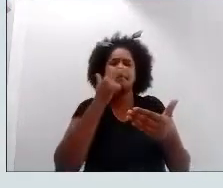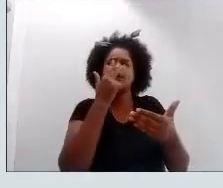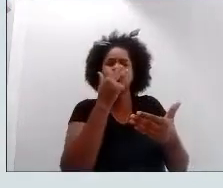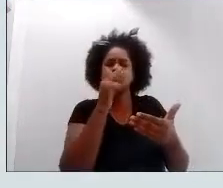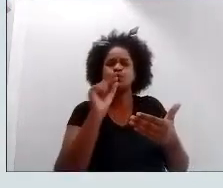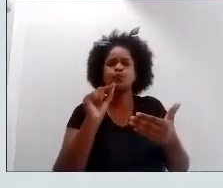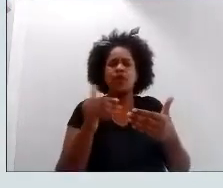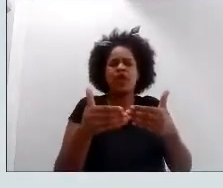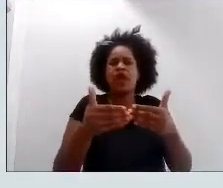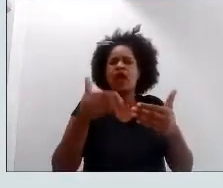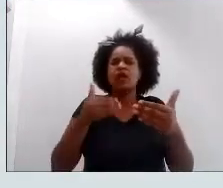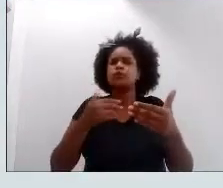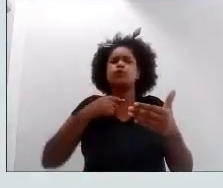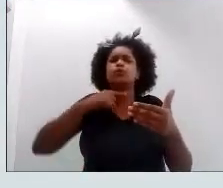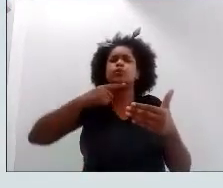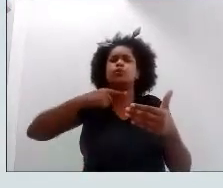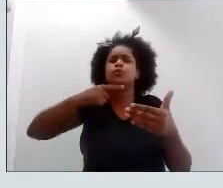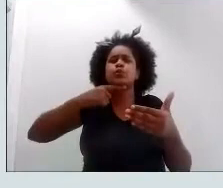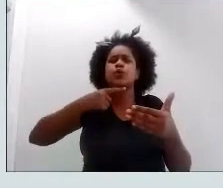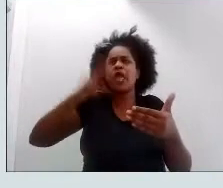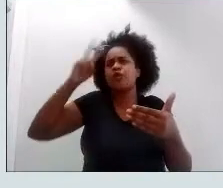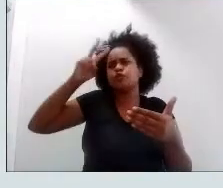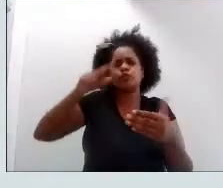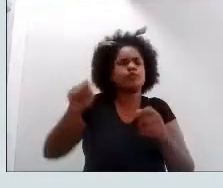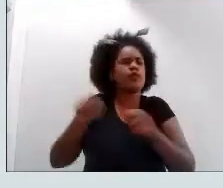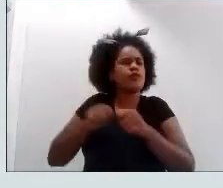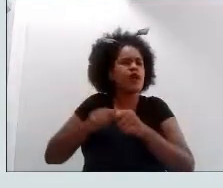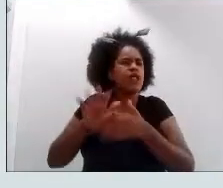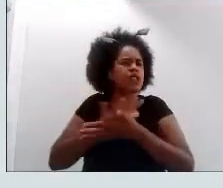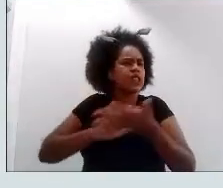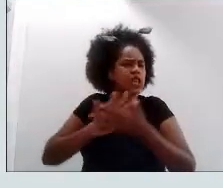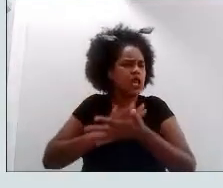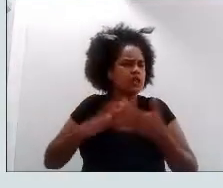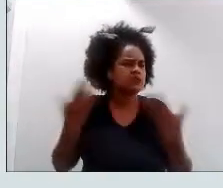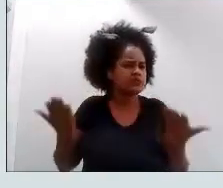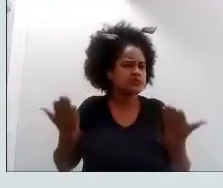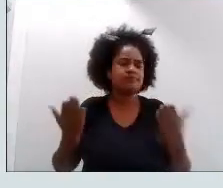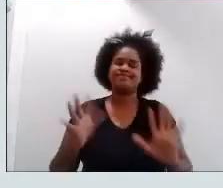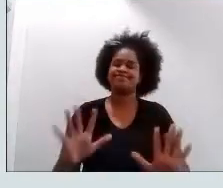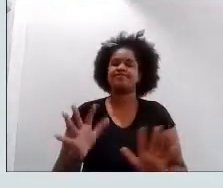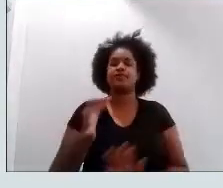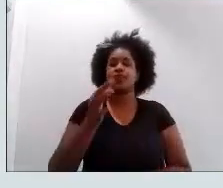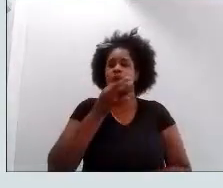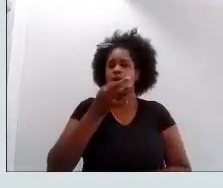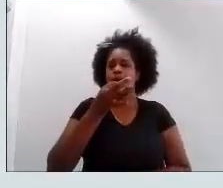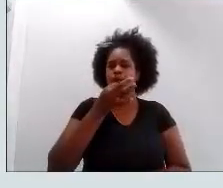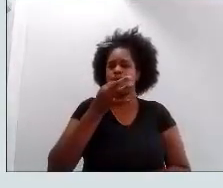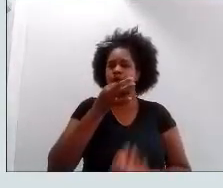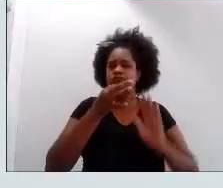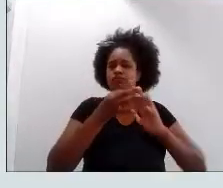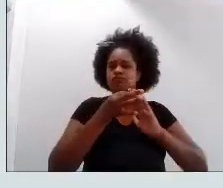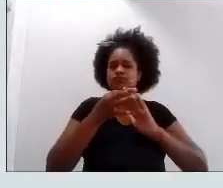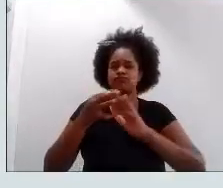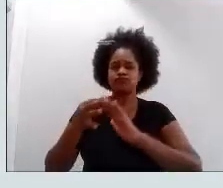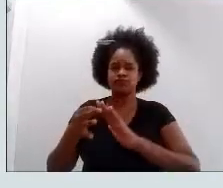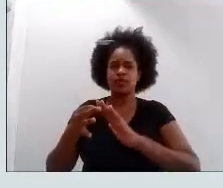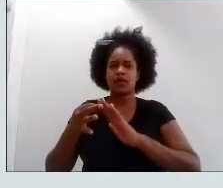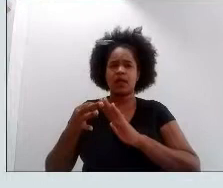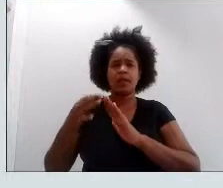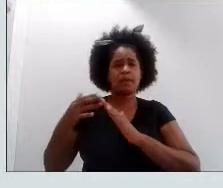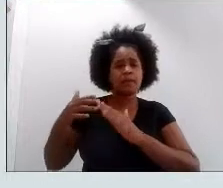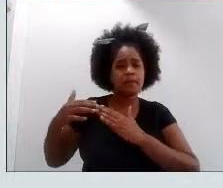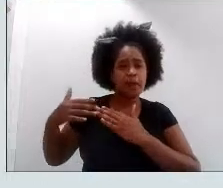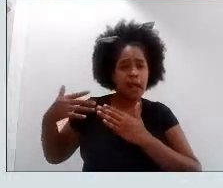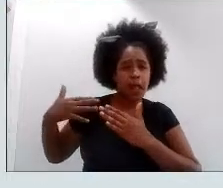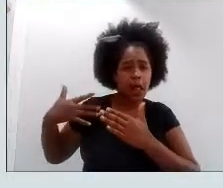de sem os documentos escritos. Então, essa opinião ela foi consolidada no século